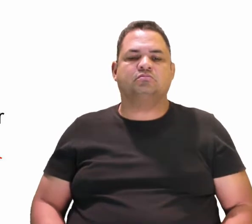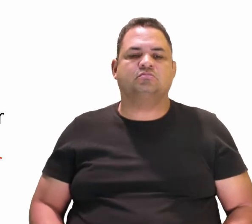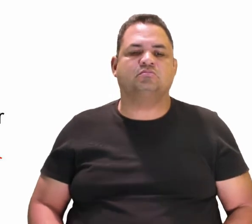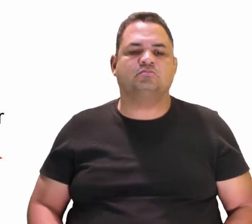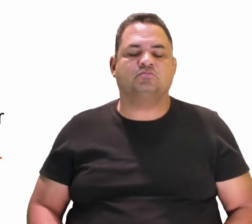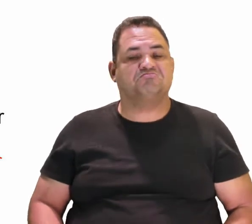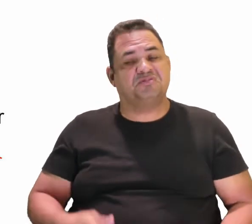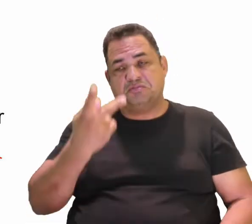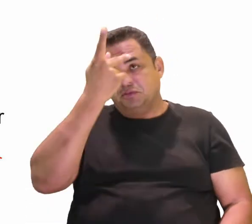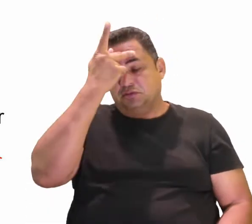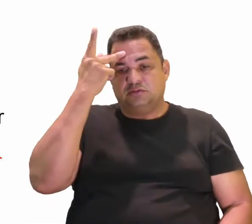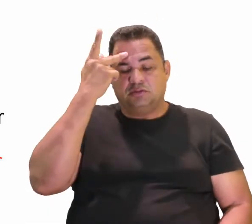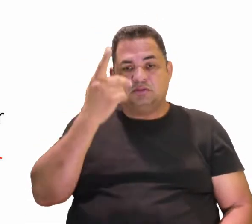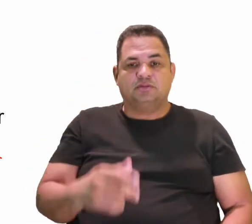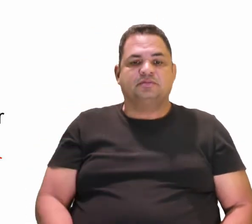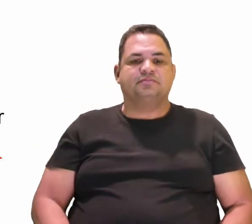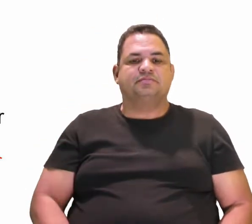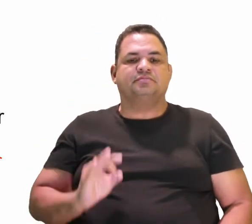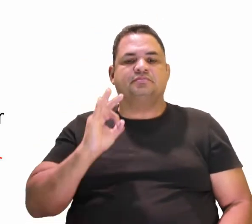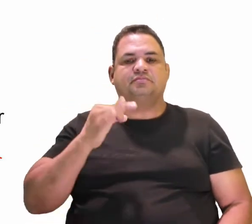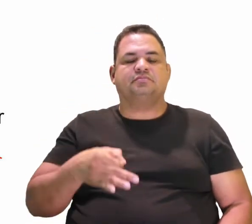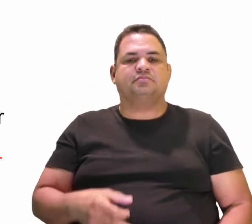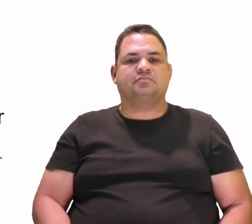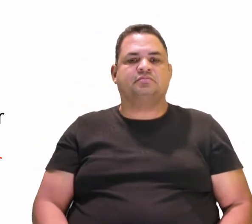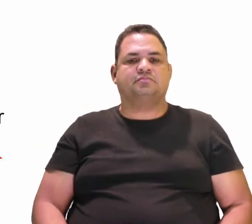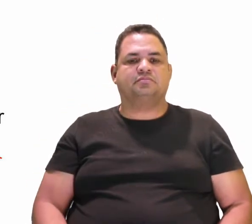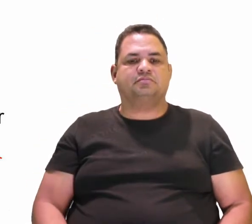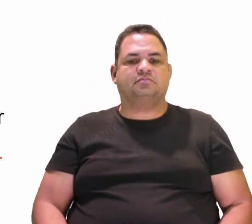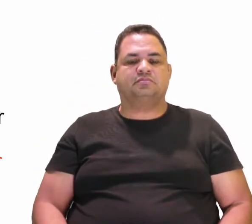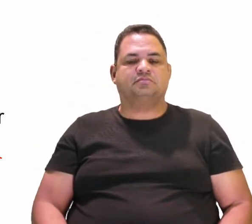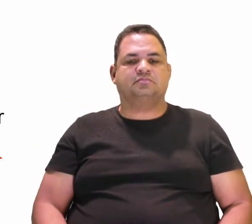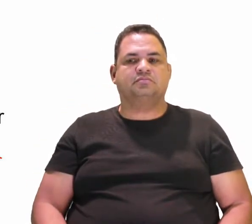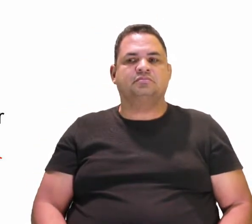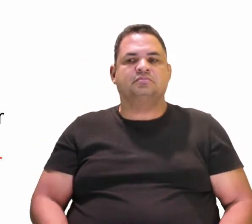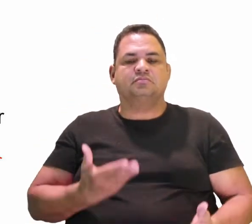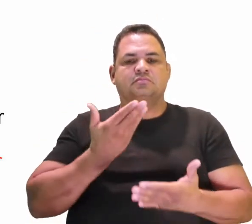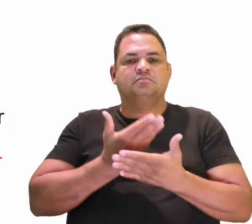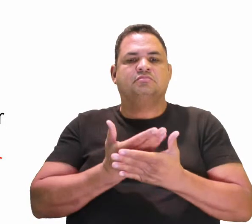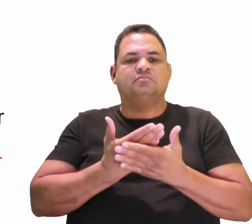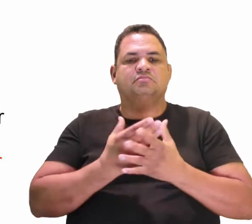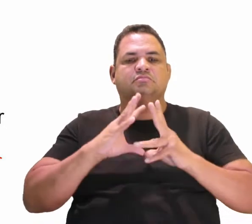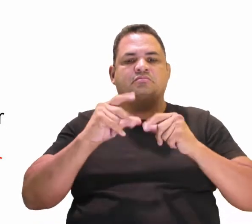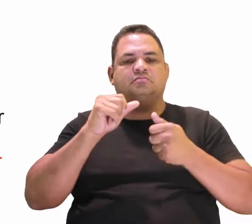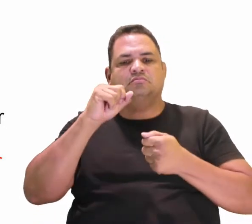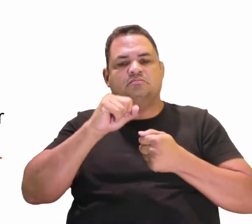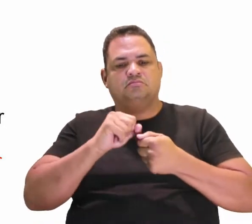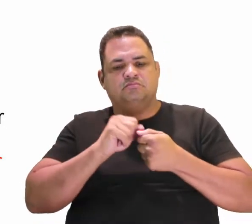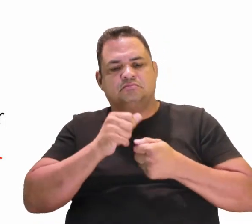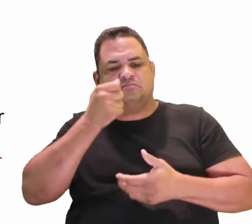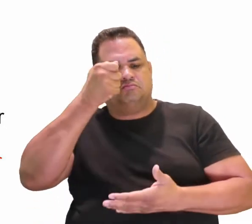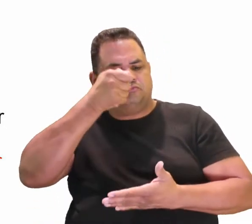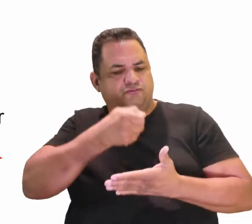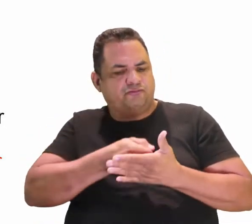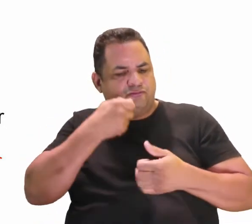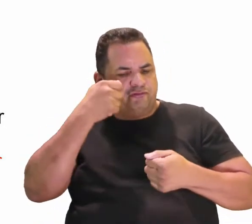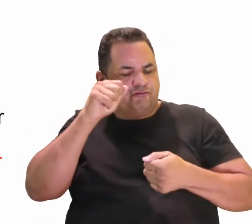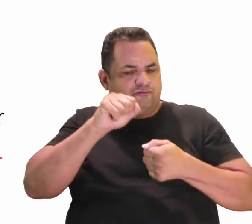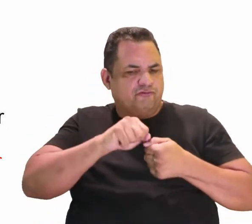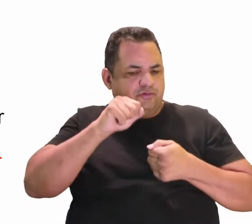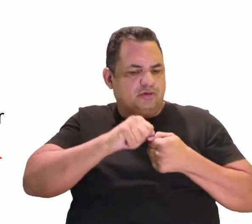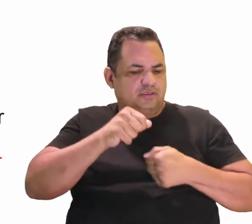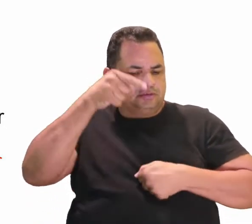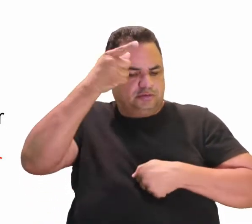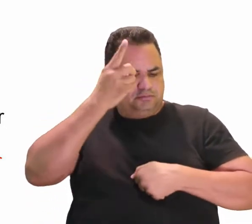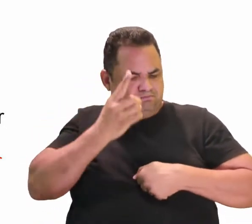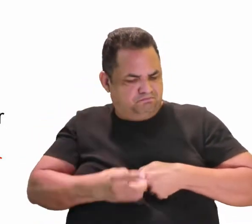encorajar alguém, certo? E a nossa aula inteira foi isso. Faça aquilo, ou seja, pense de